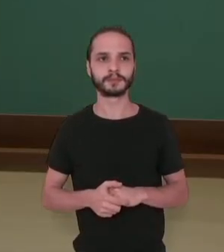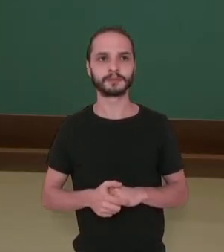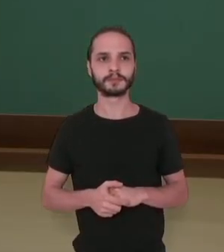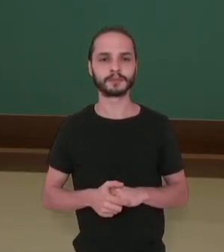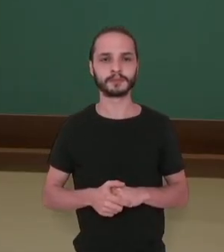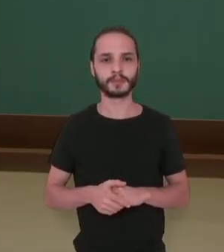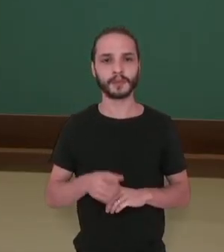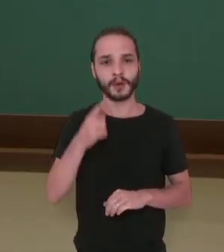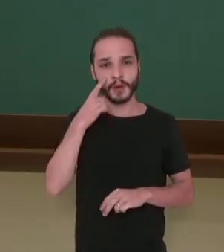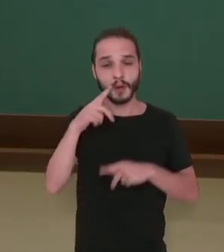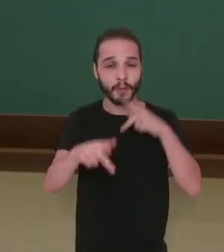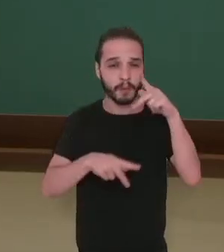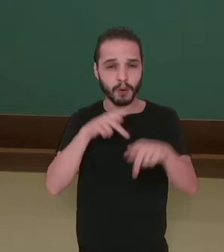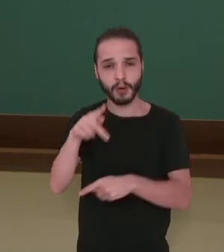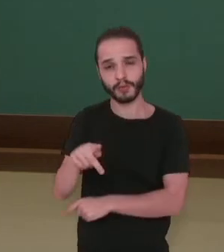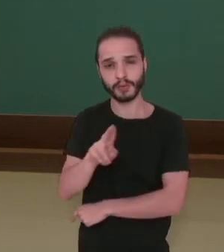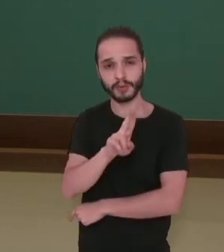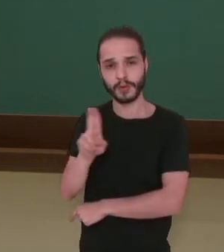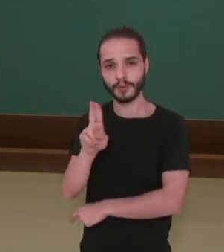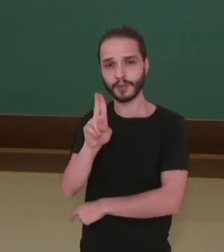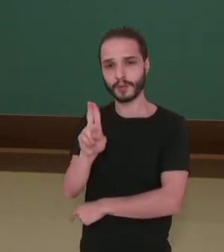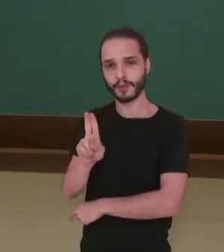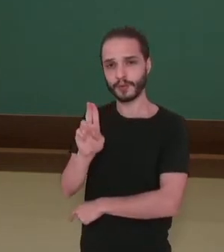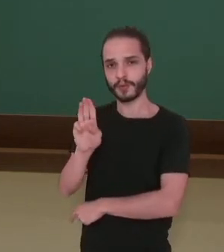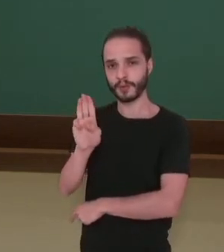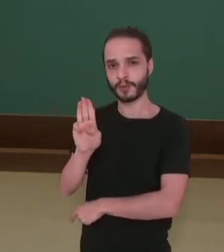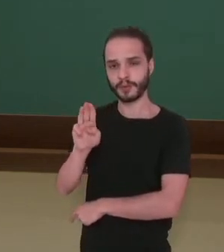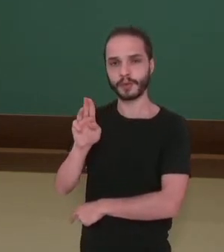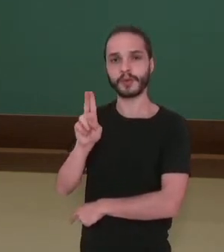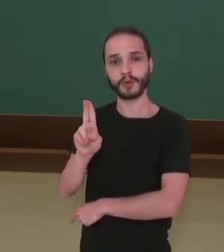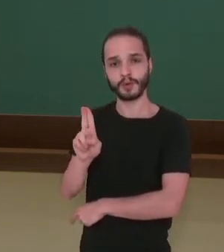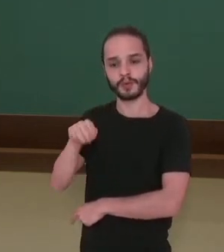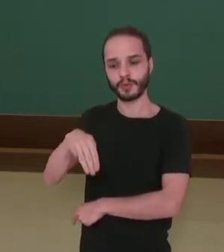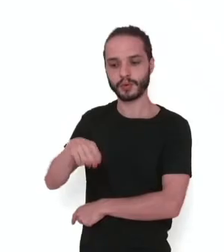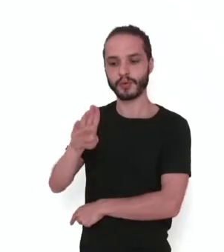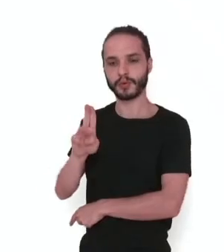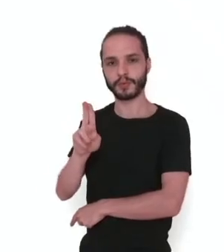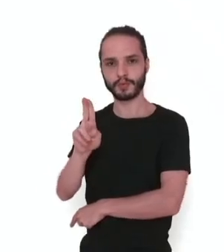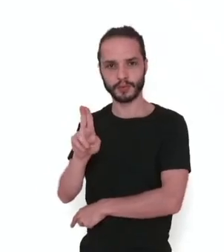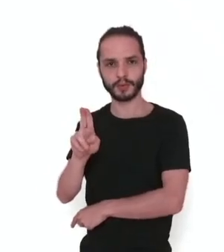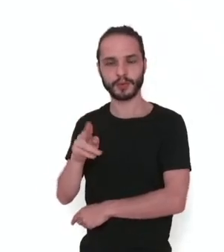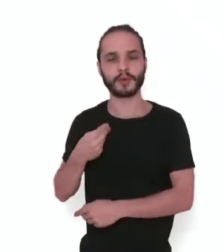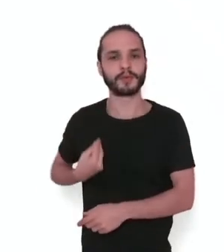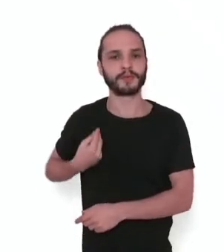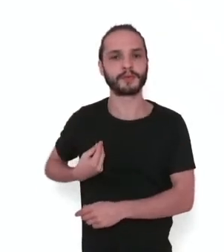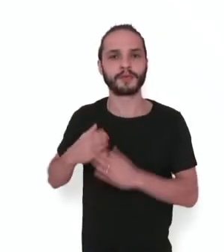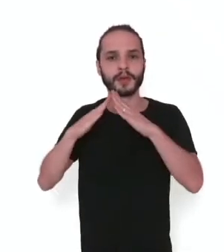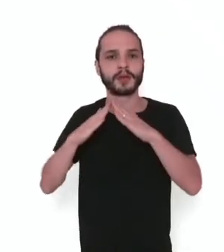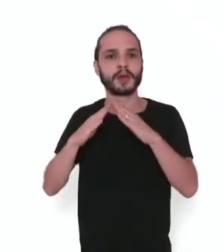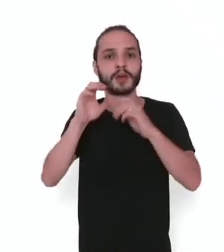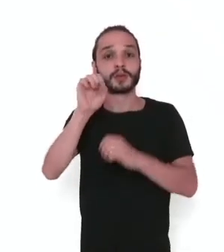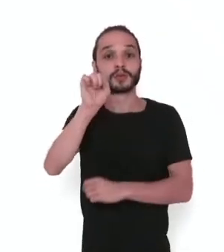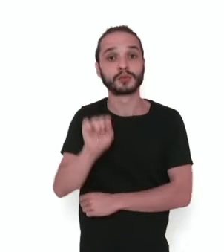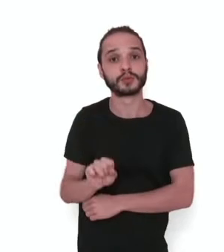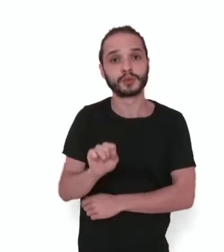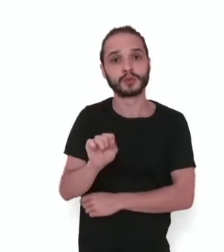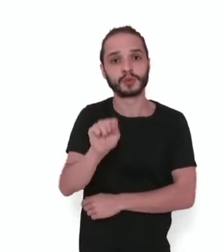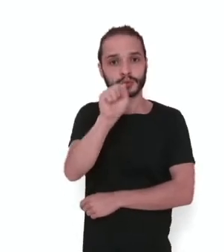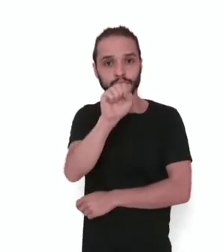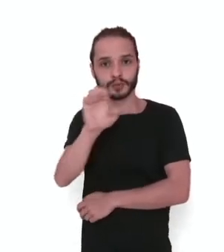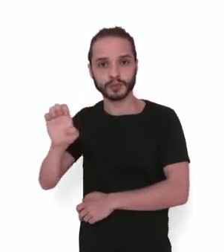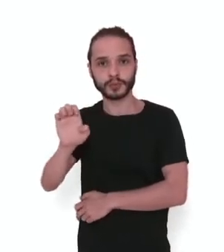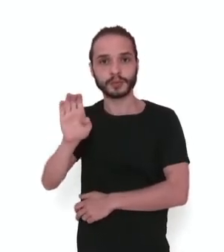Veja, o povo umbu vivia no sul e no sudeste do Brasil. Eram habilidosos no trabalho com